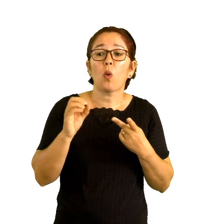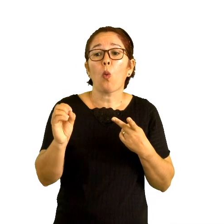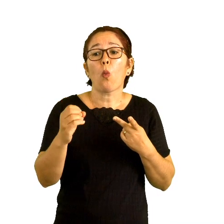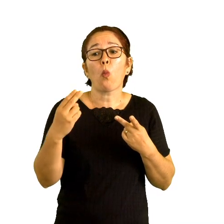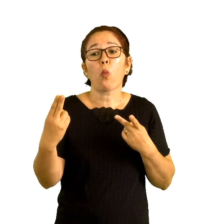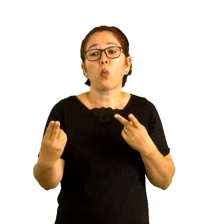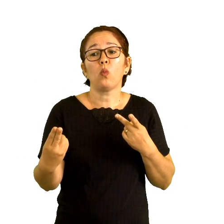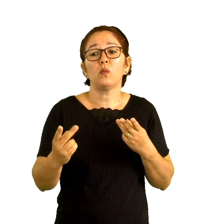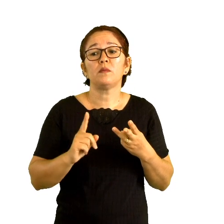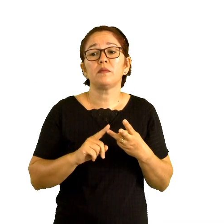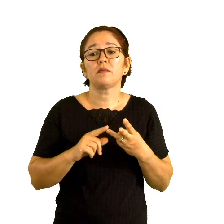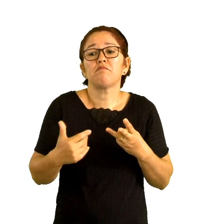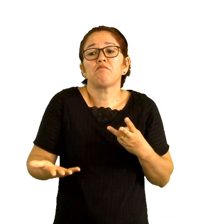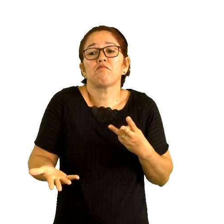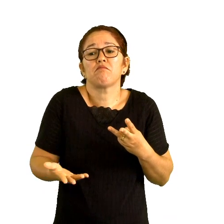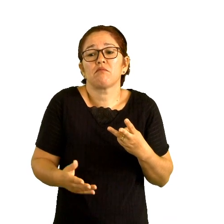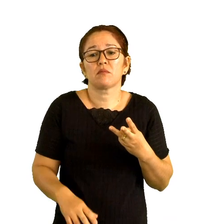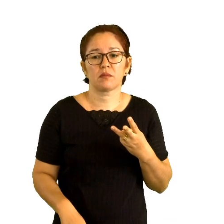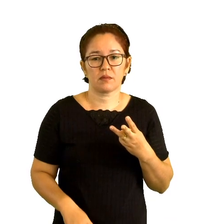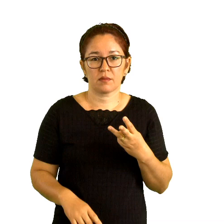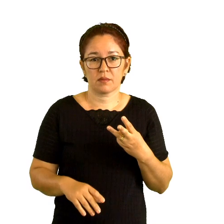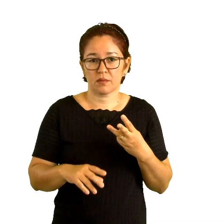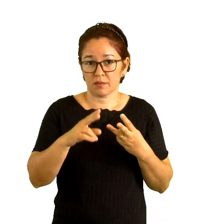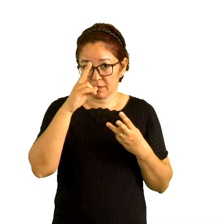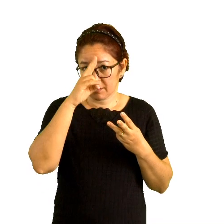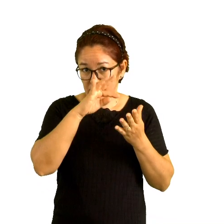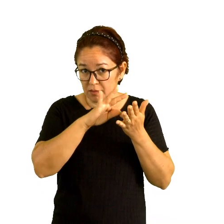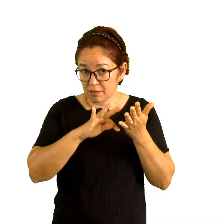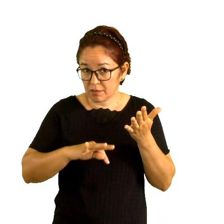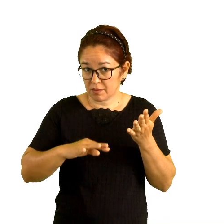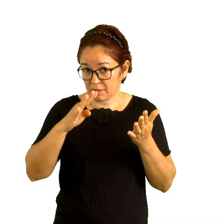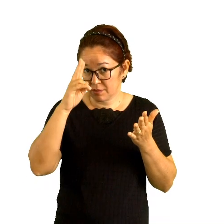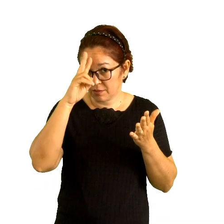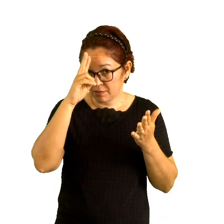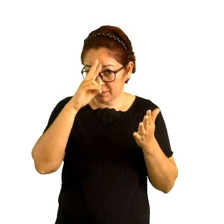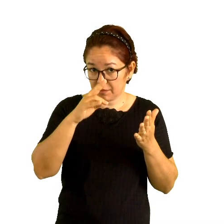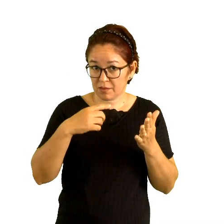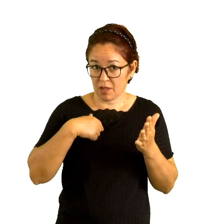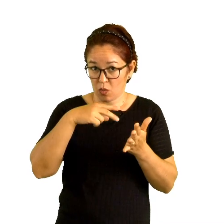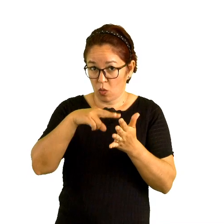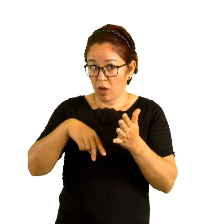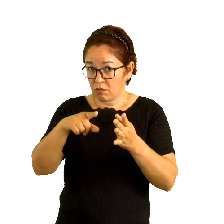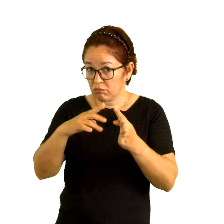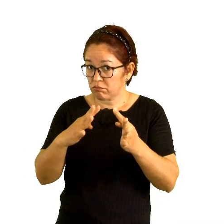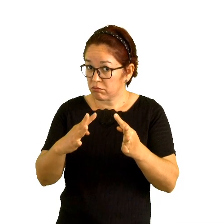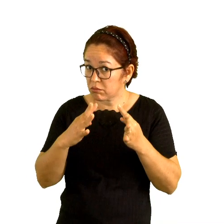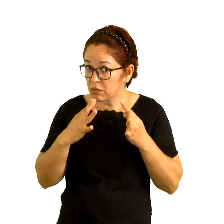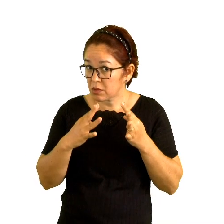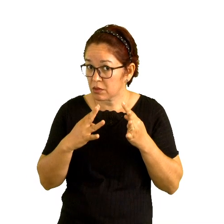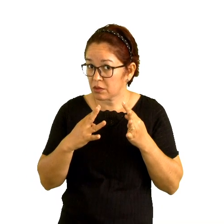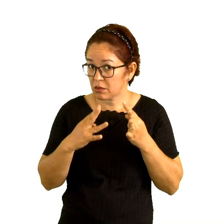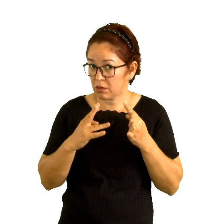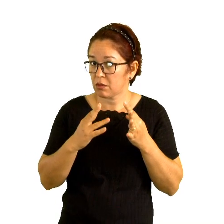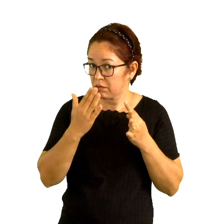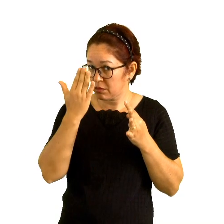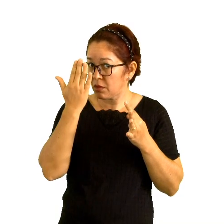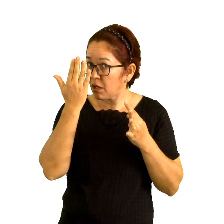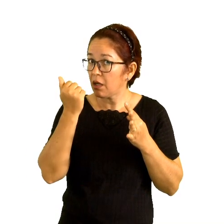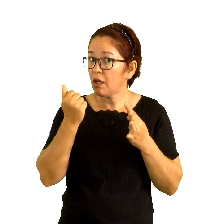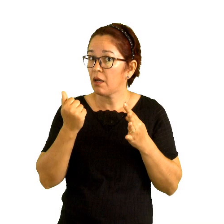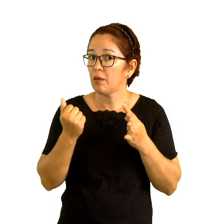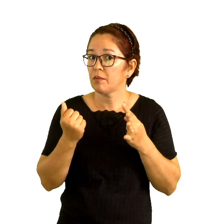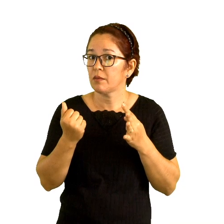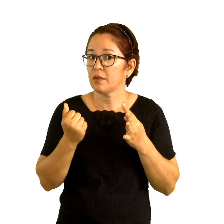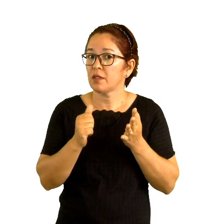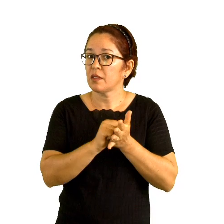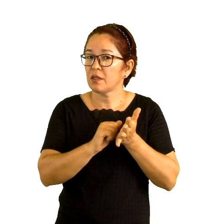3? Conseguiu descobrir? Quem prestou atenção na leitura? Quem prestou atenção quando a gente estava montando o nosso cenário? Quem prestou atenção nas